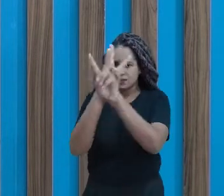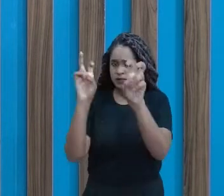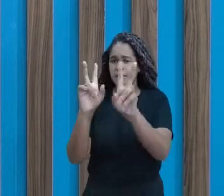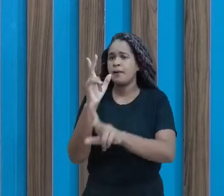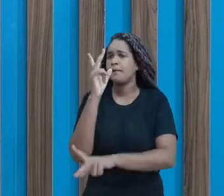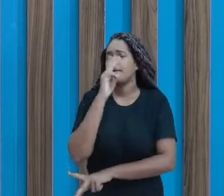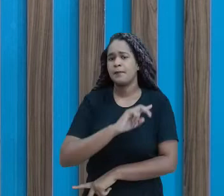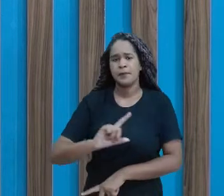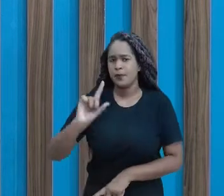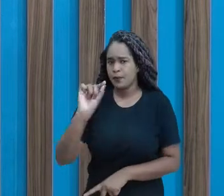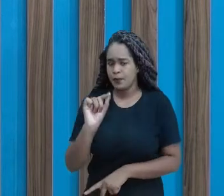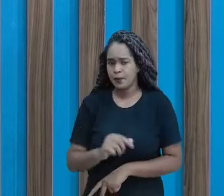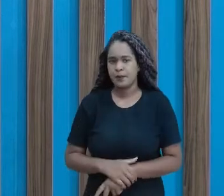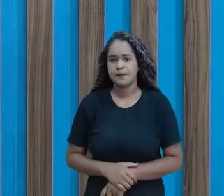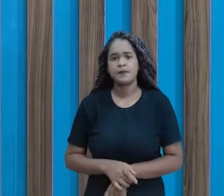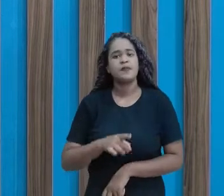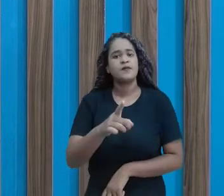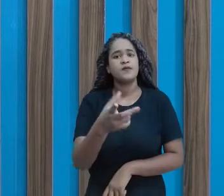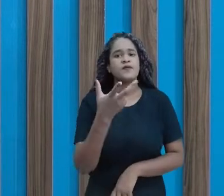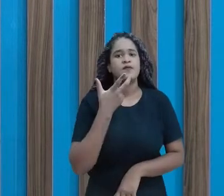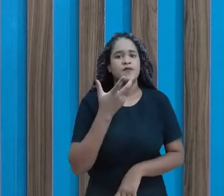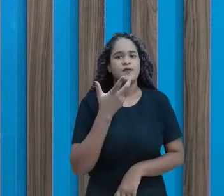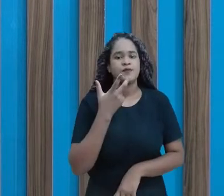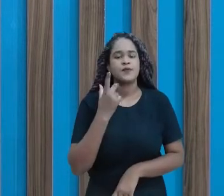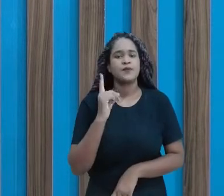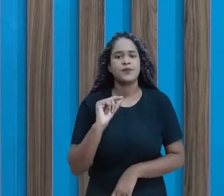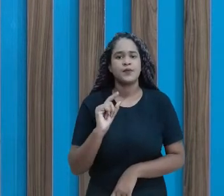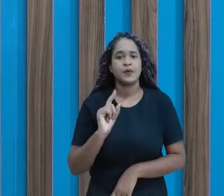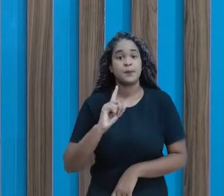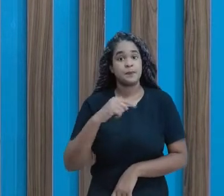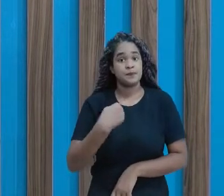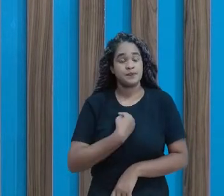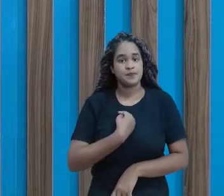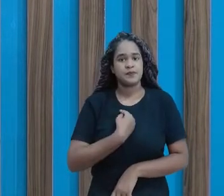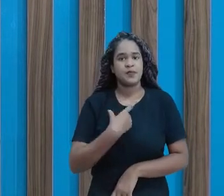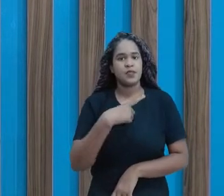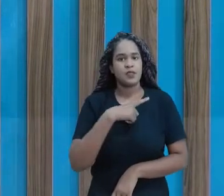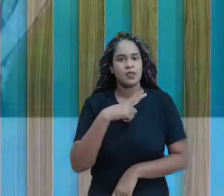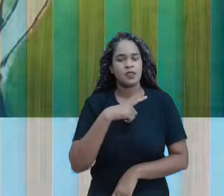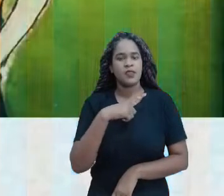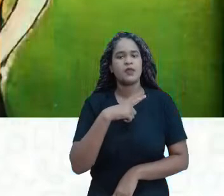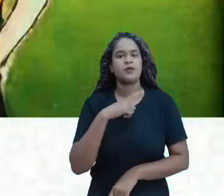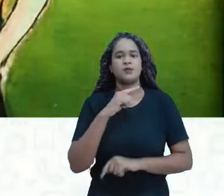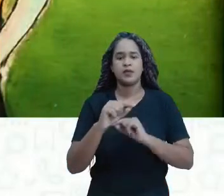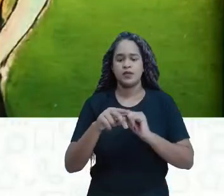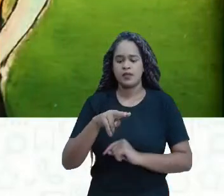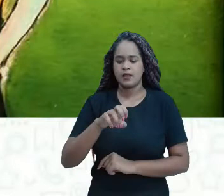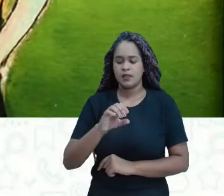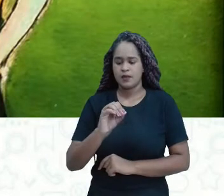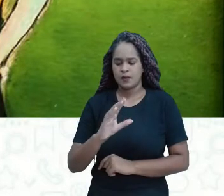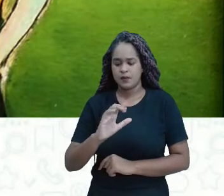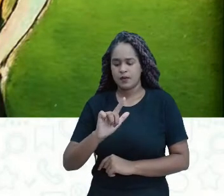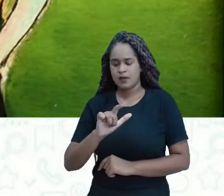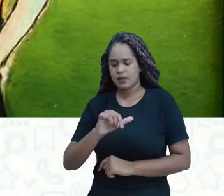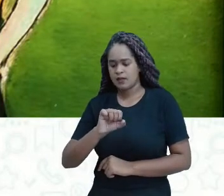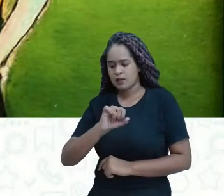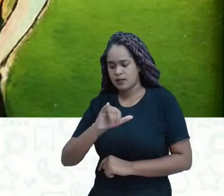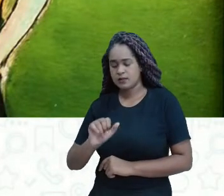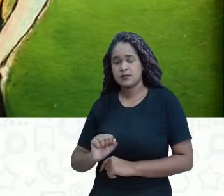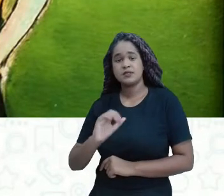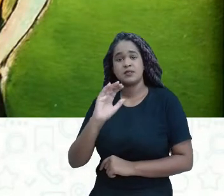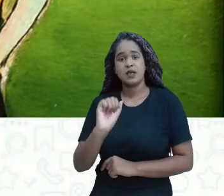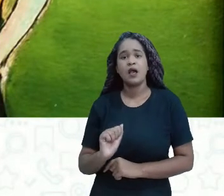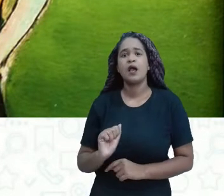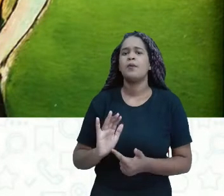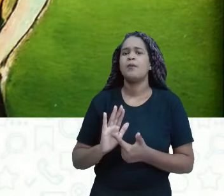justamente o seguinte, né, o que a senhora apresentou aí, a gente tinha essa arte neoclássica, né, e que remonta a essa ideia de representar